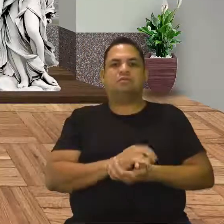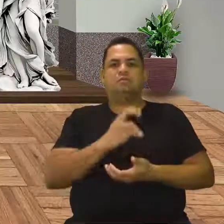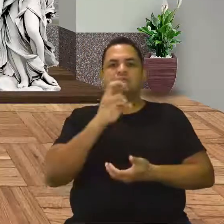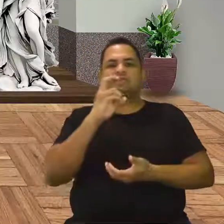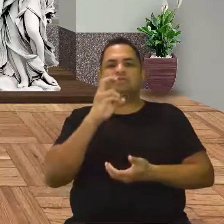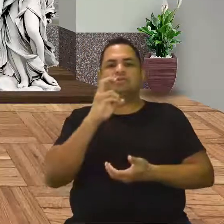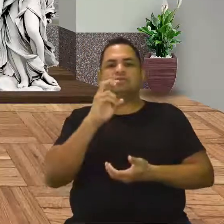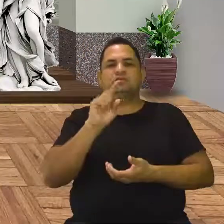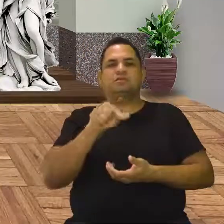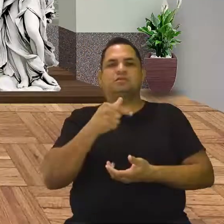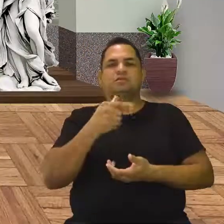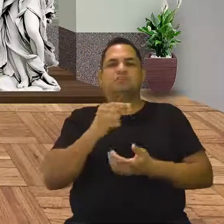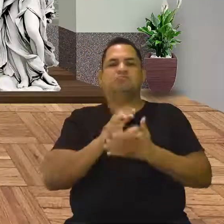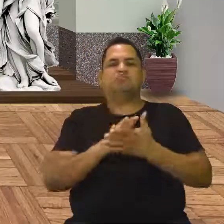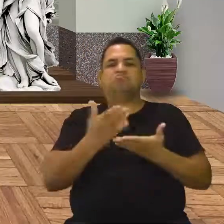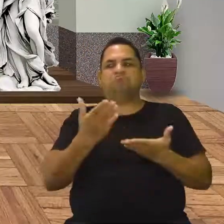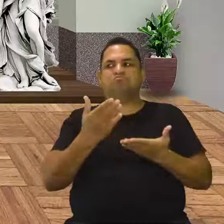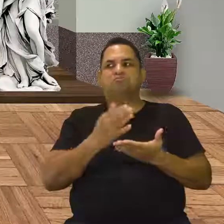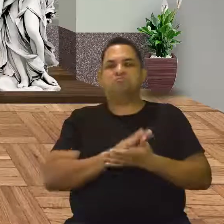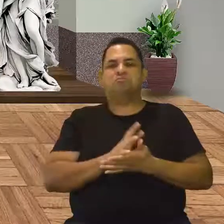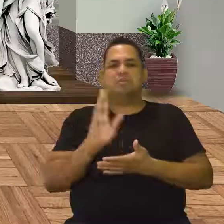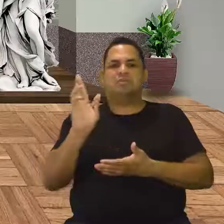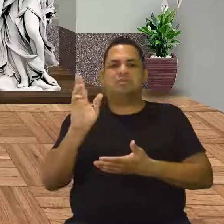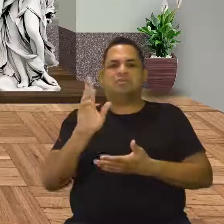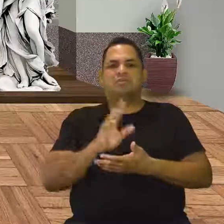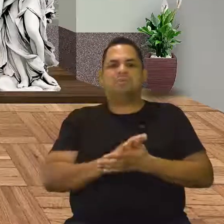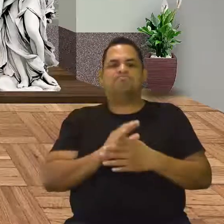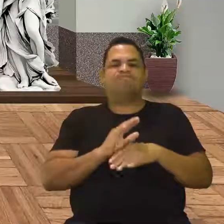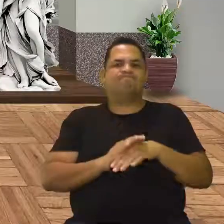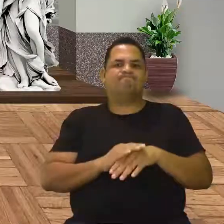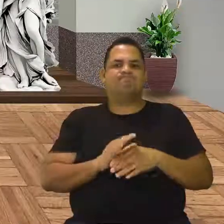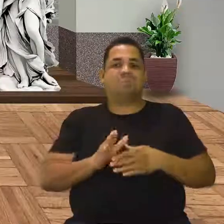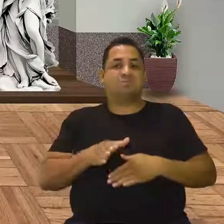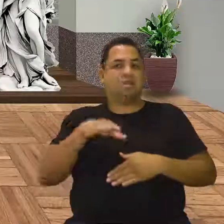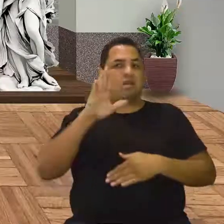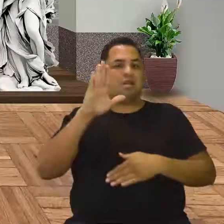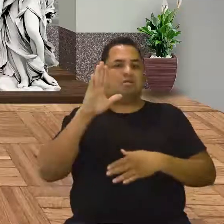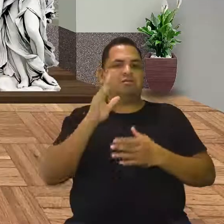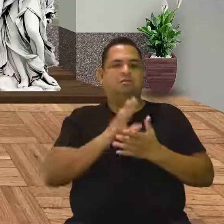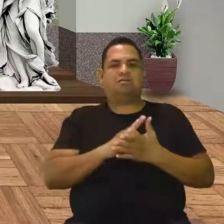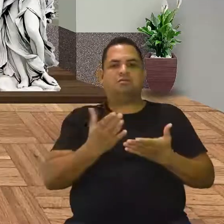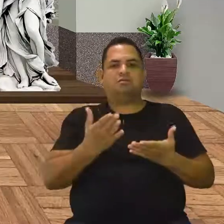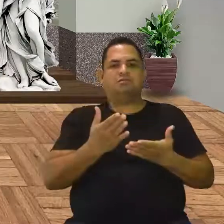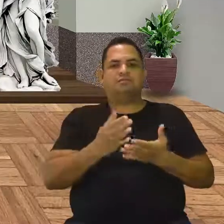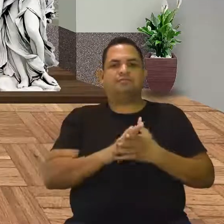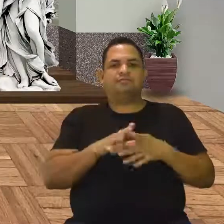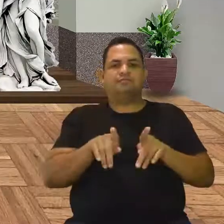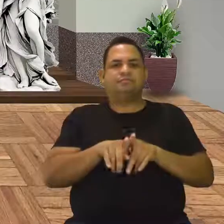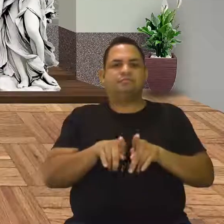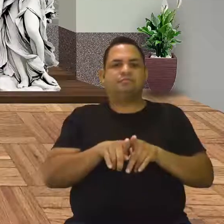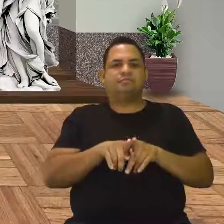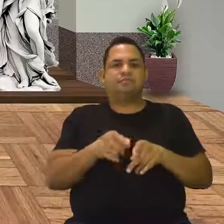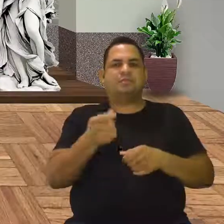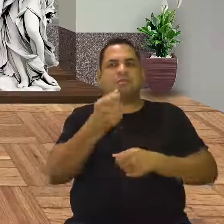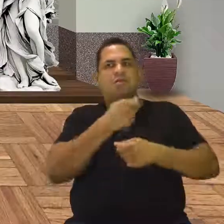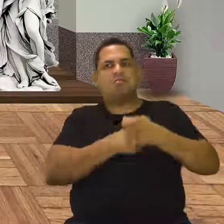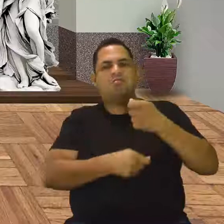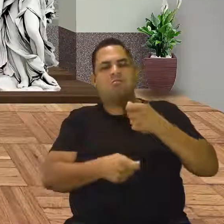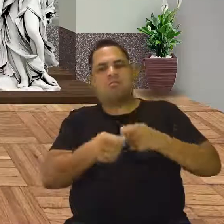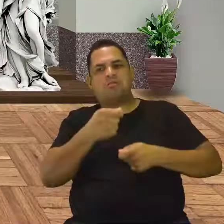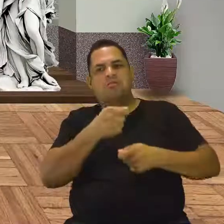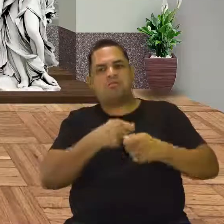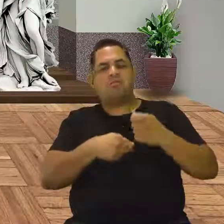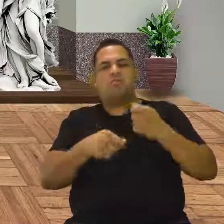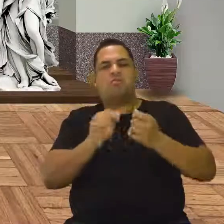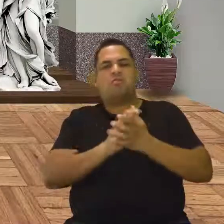5 e poucos reais. Muito caro, muito caro. O mesmo se aplica a essa economia americana,